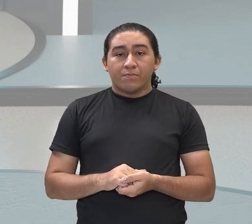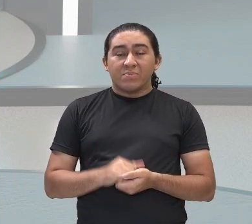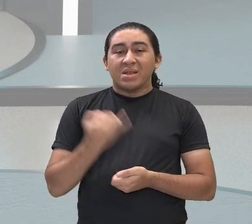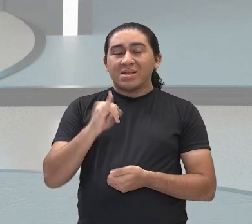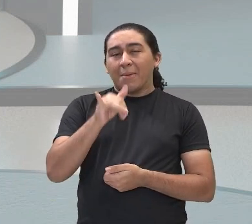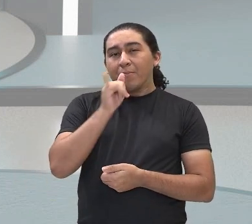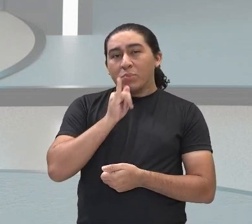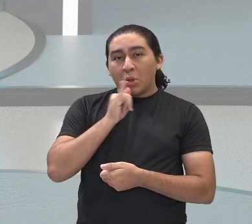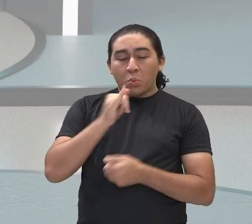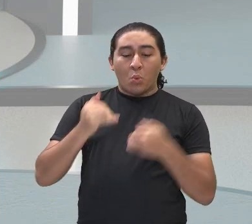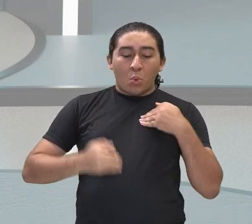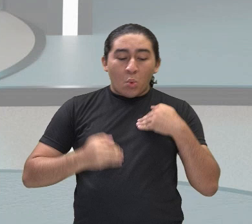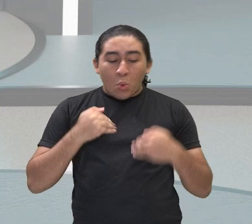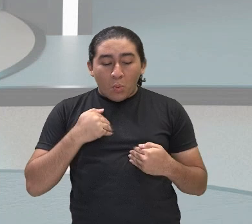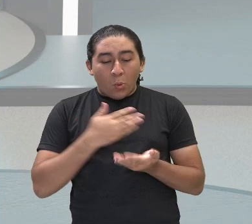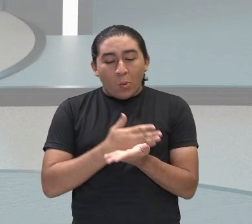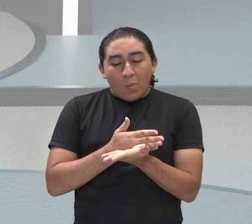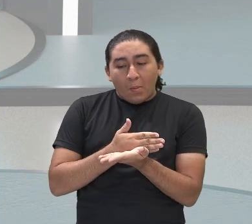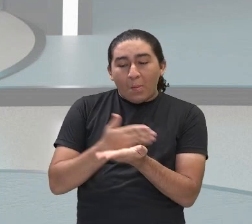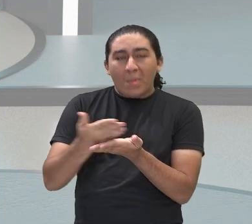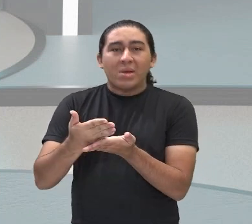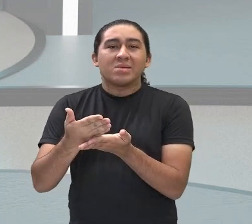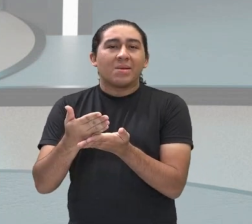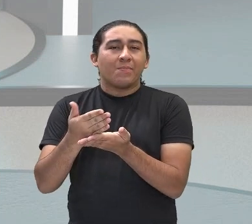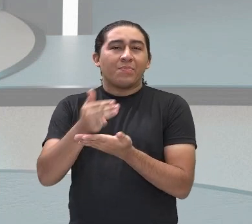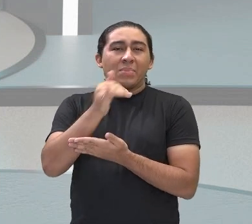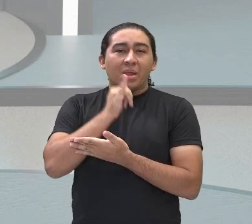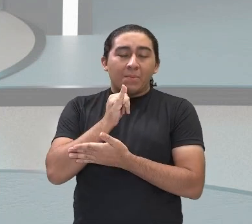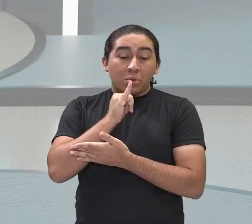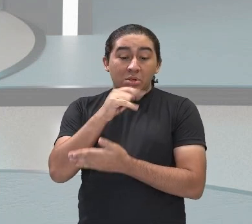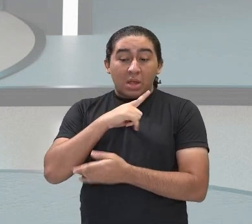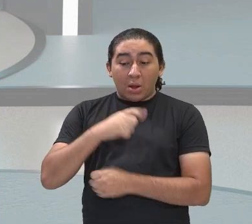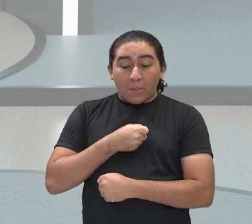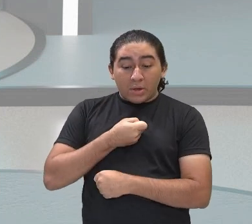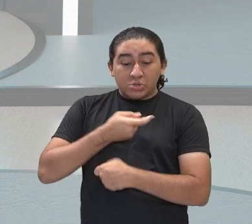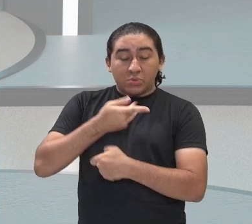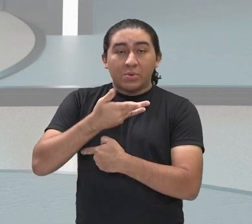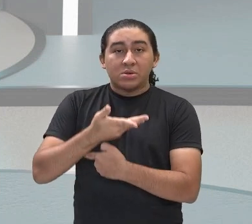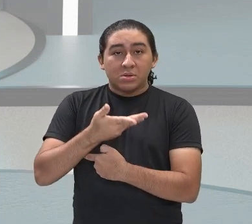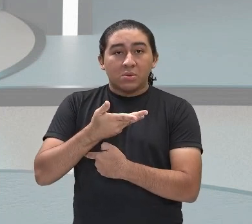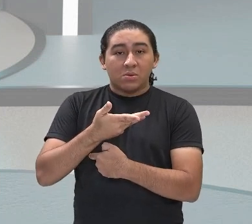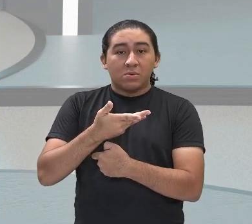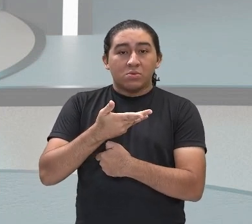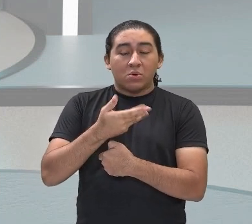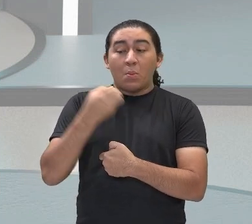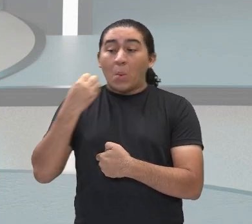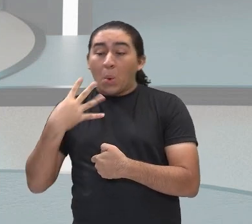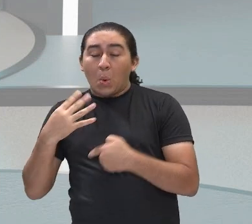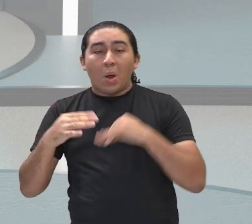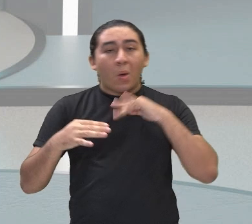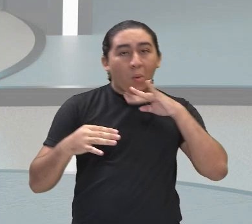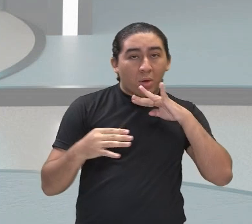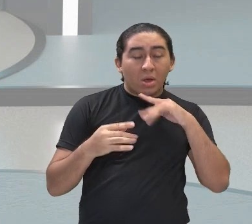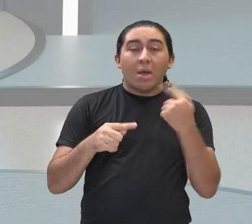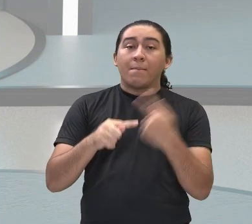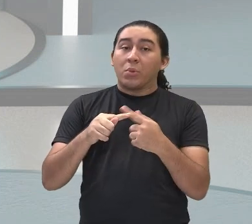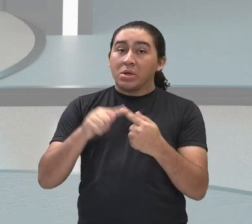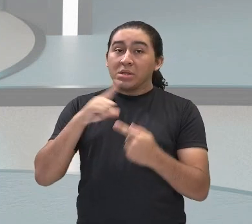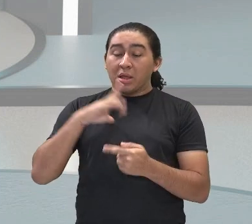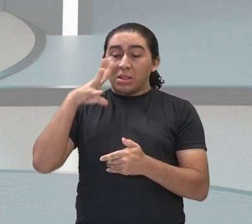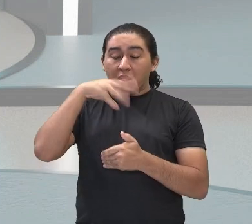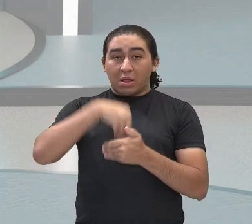esse corpo ele manifesta, né, é porque ele tem aquela